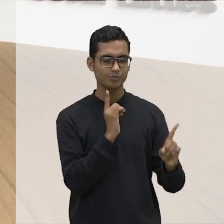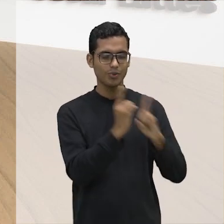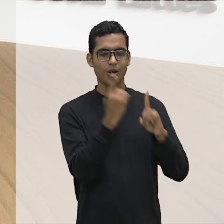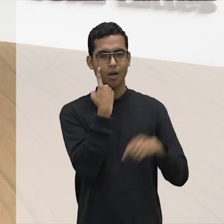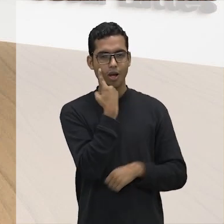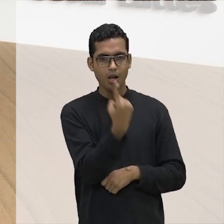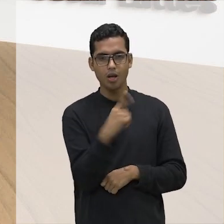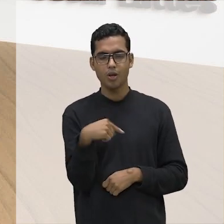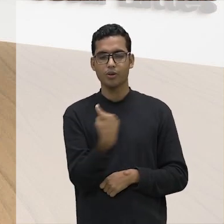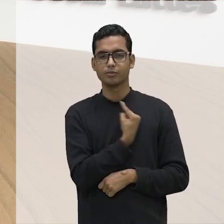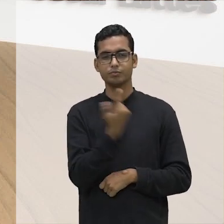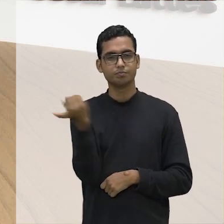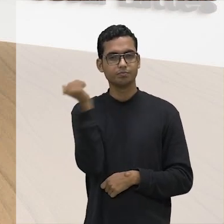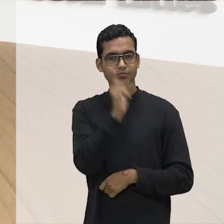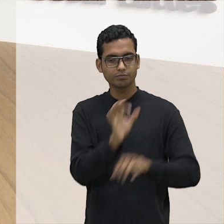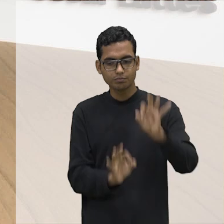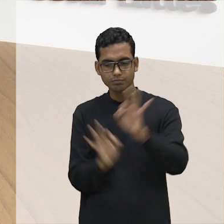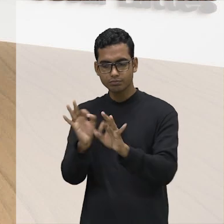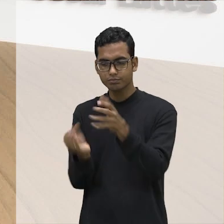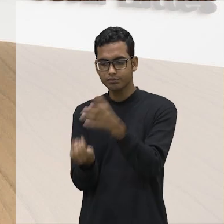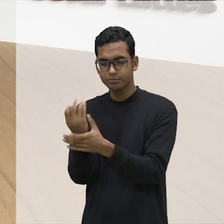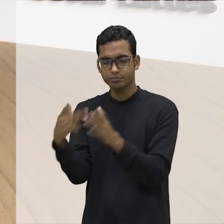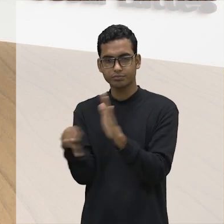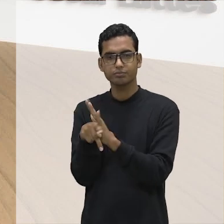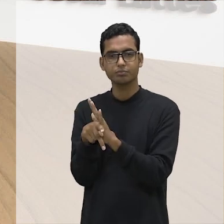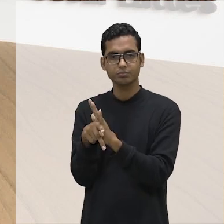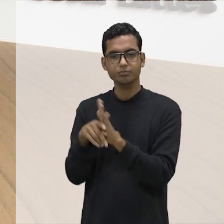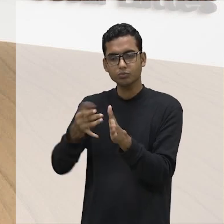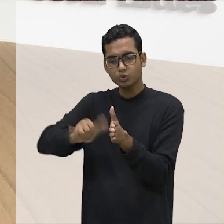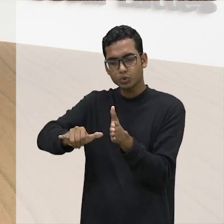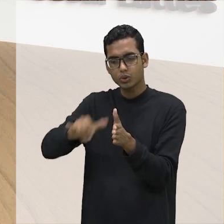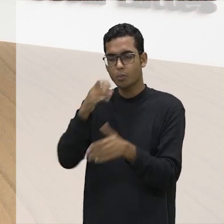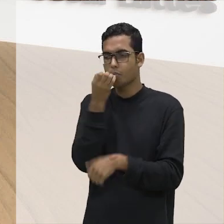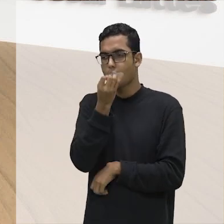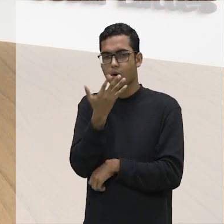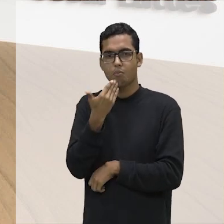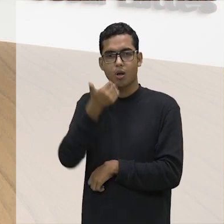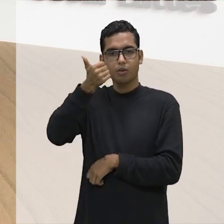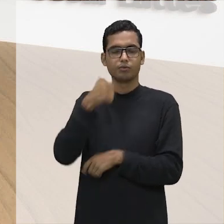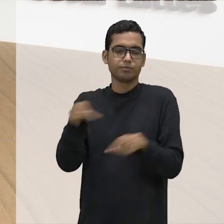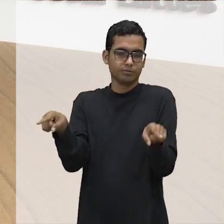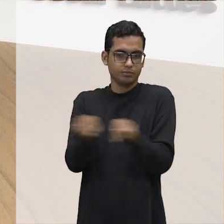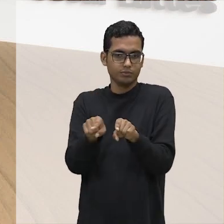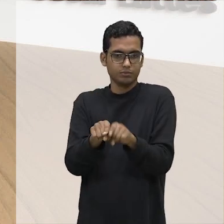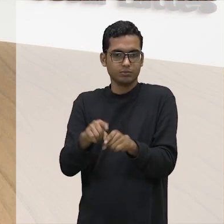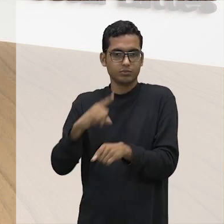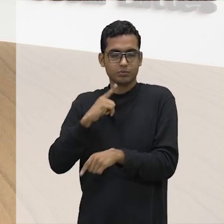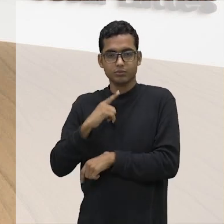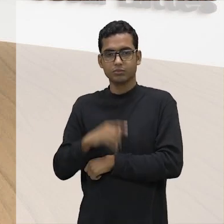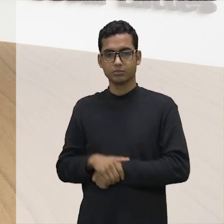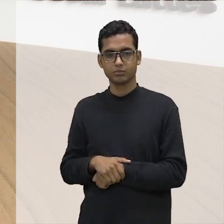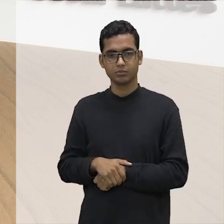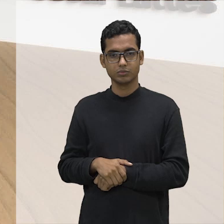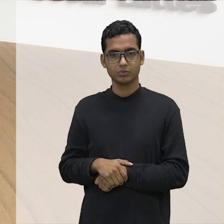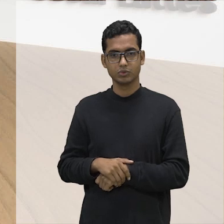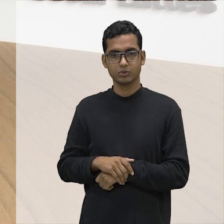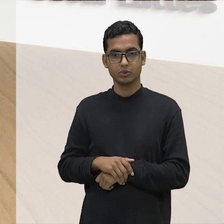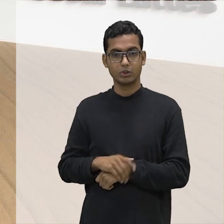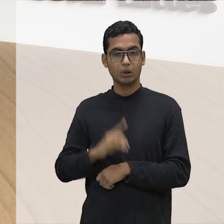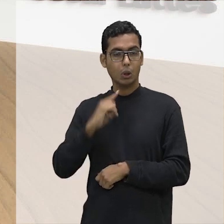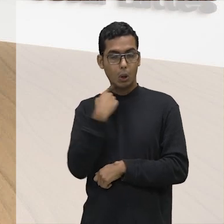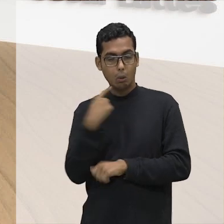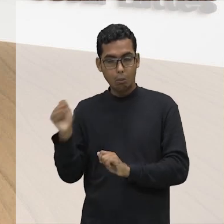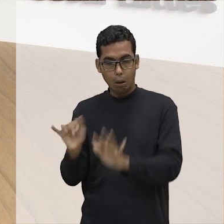gente construa baterias mais eficientes e essas baterias aí sejam também menos poluentes, não